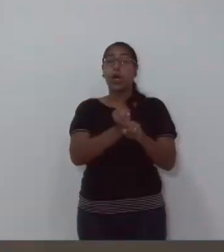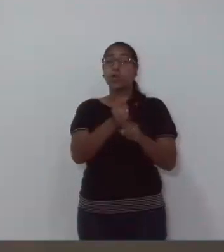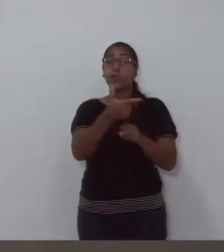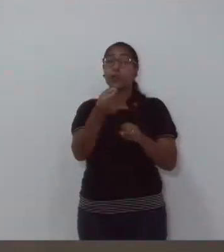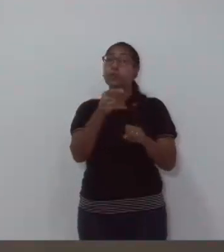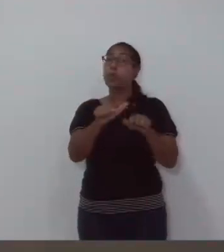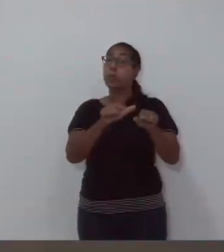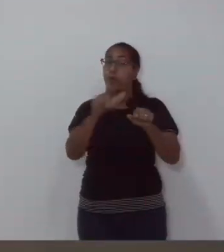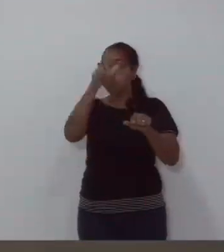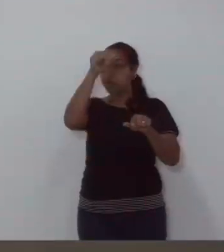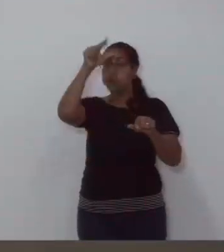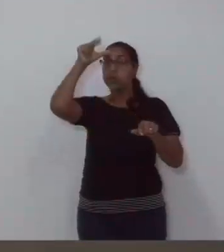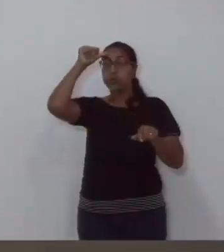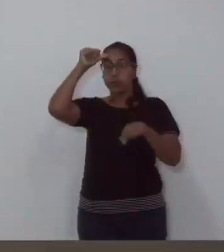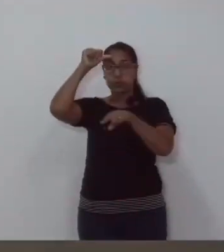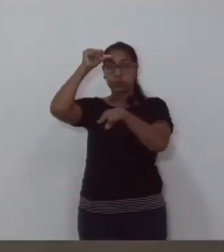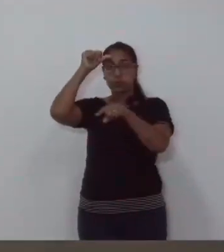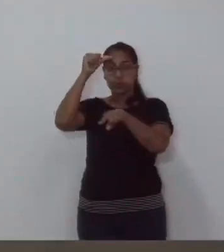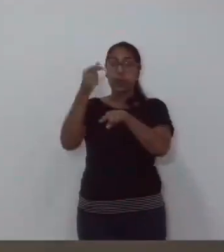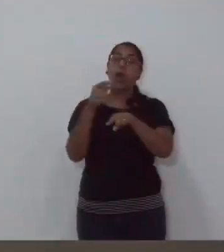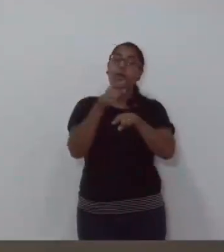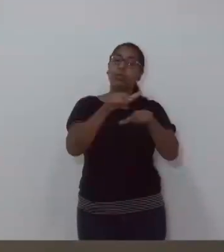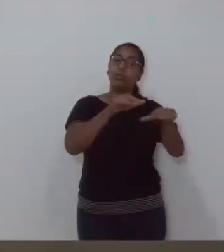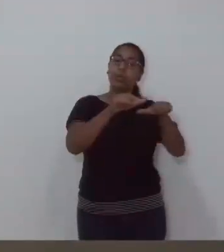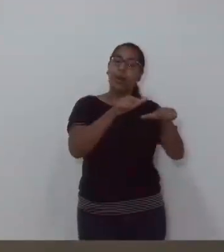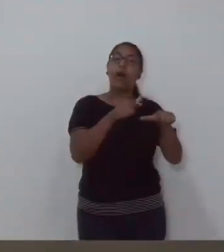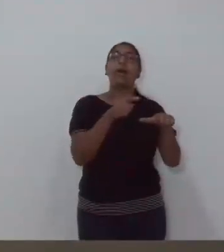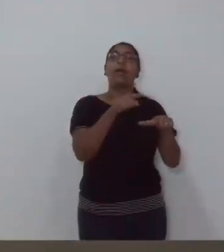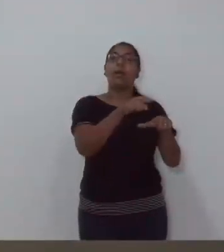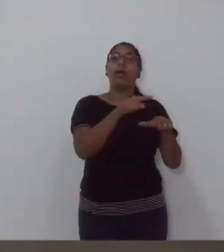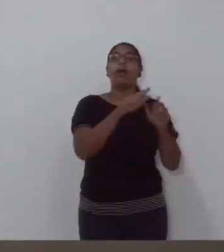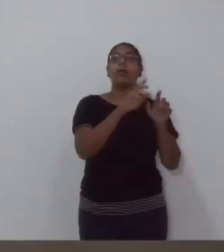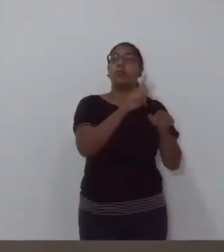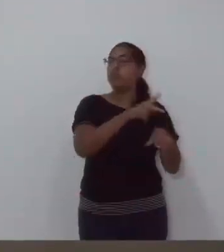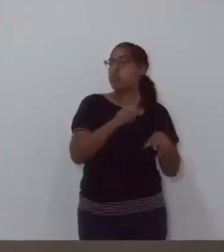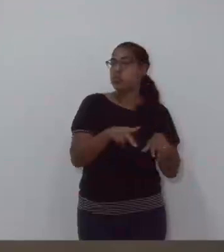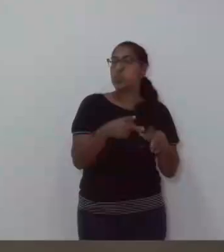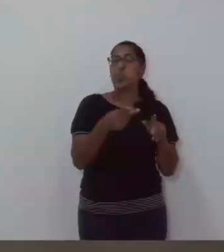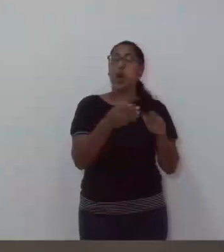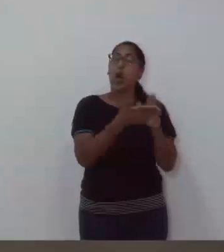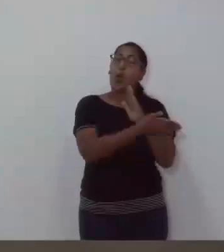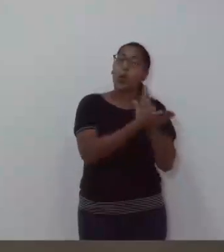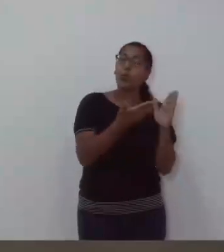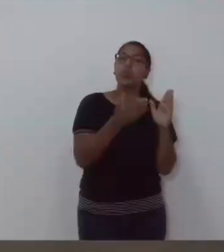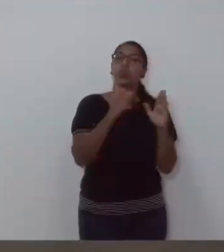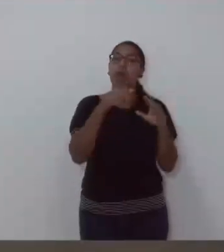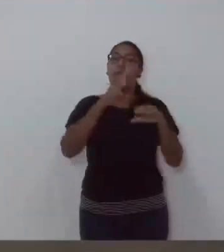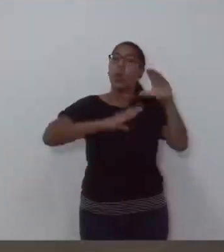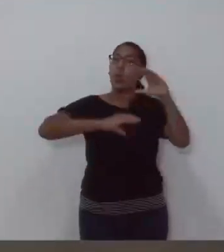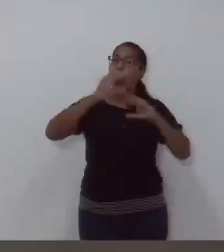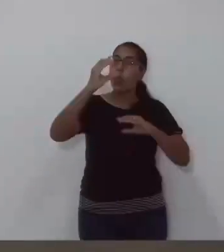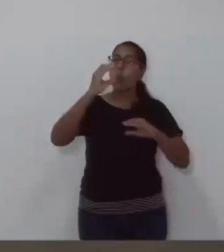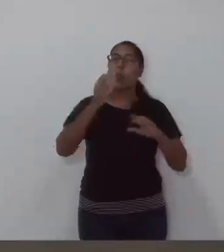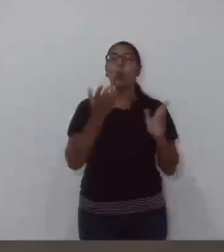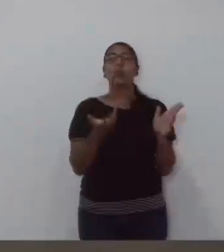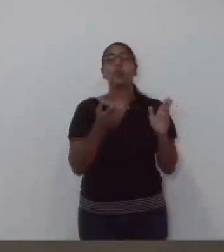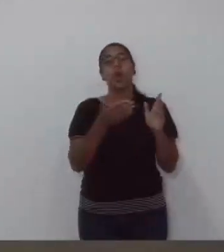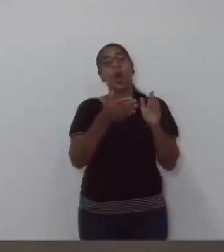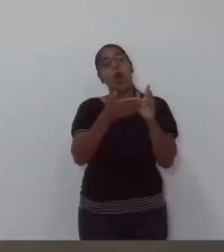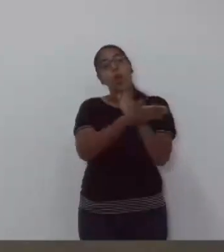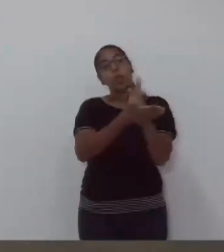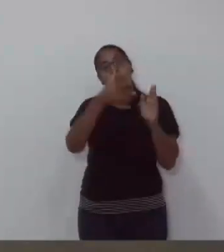anos na Prefeitura Municipal dentro da área da educação, funcionários concursados, alguns concursados que ocupam cargos de